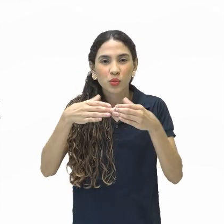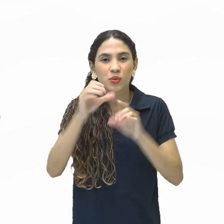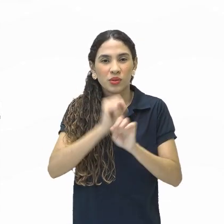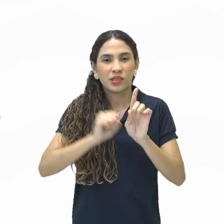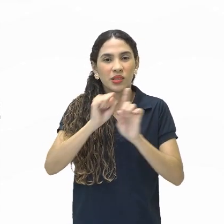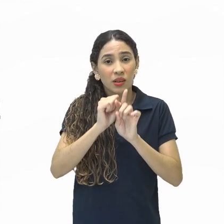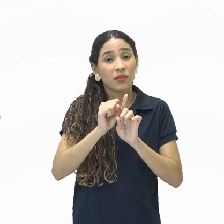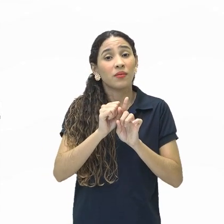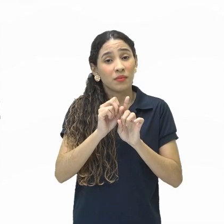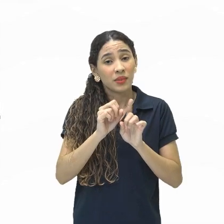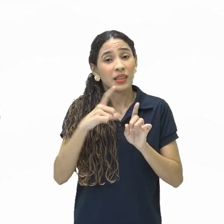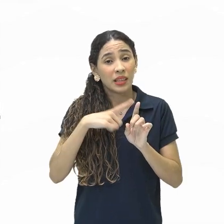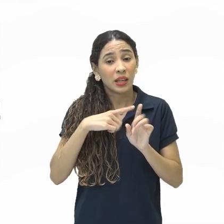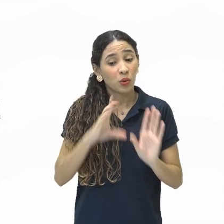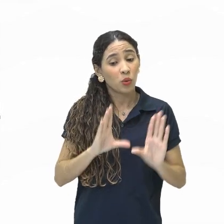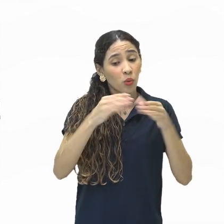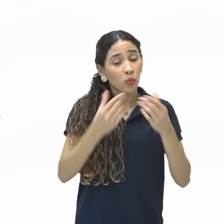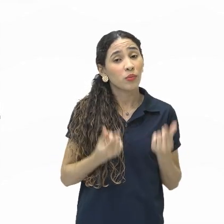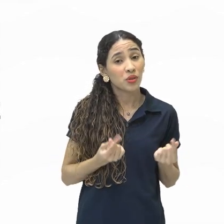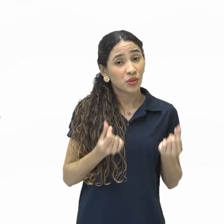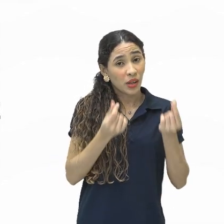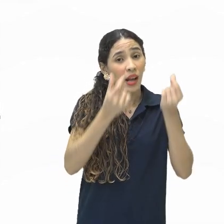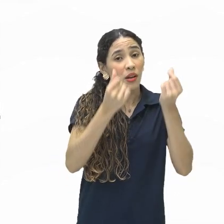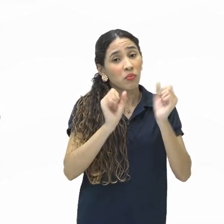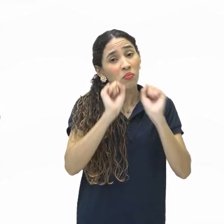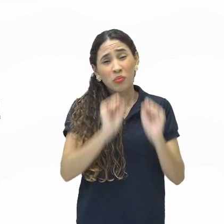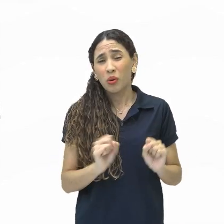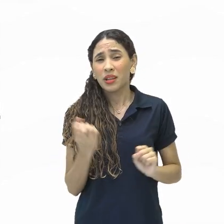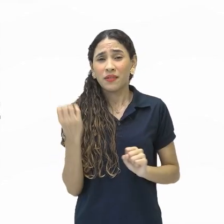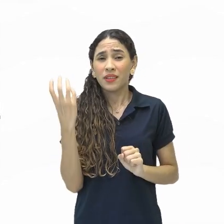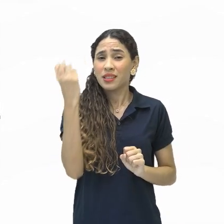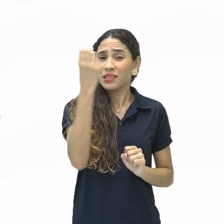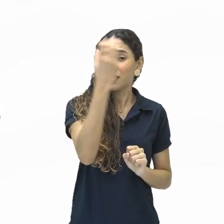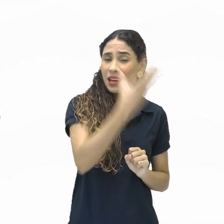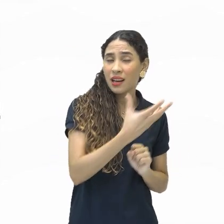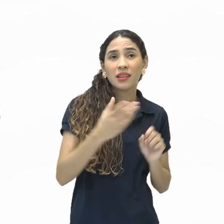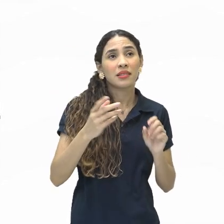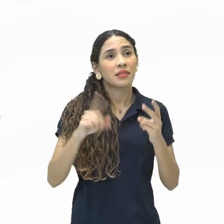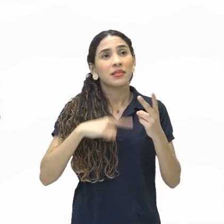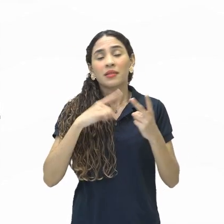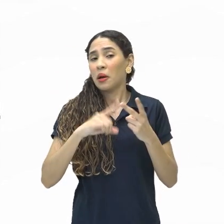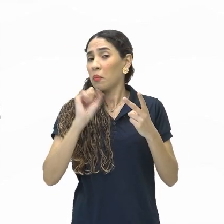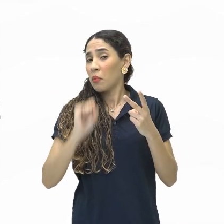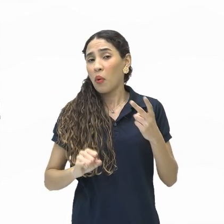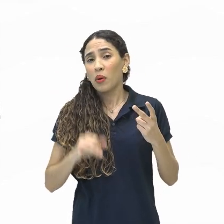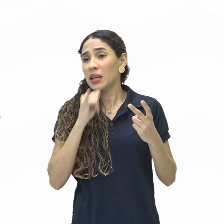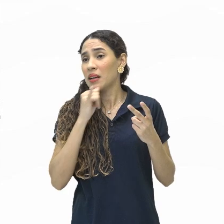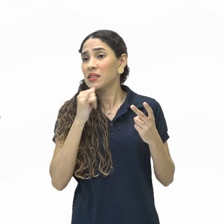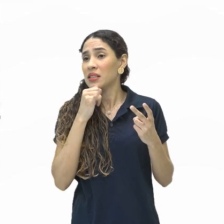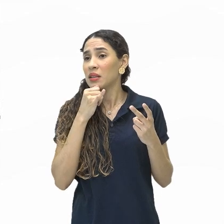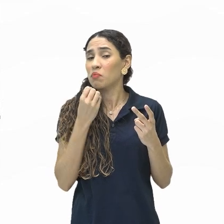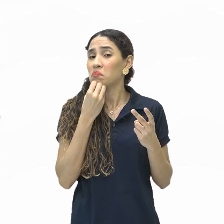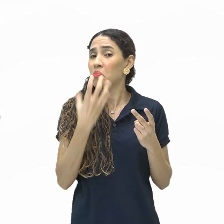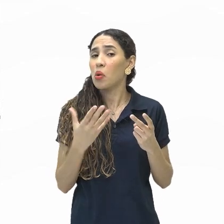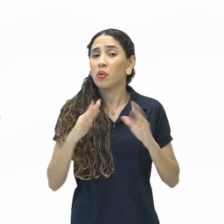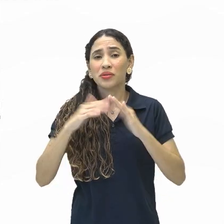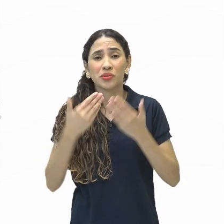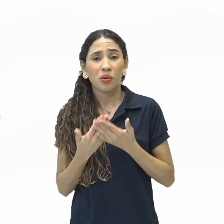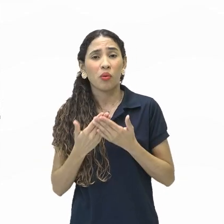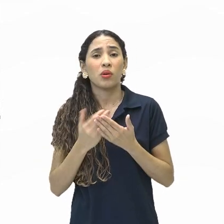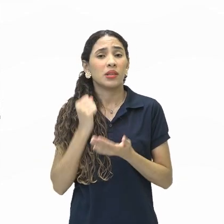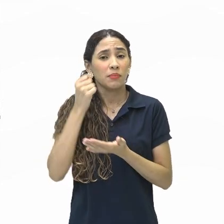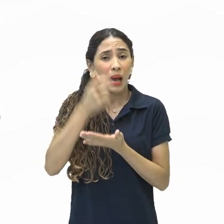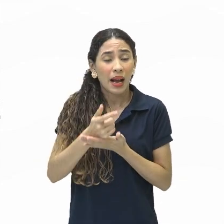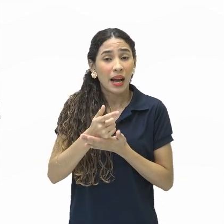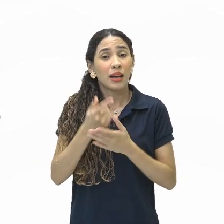Os que vão ter muito dinheiro, que podem viajar, que podem, né, ter boas escolas, que podem pagar,